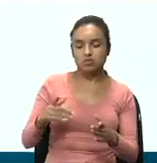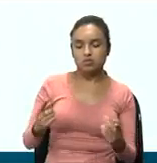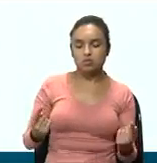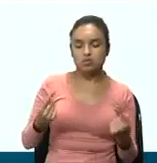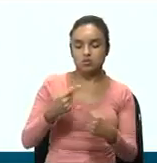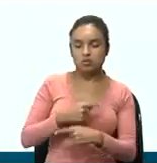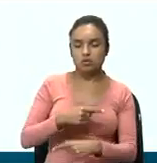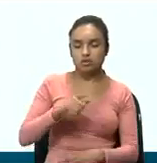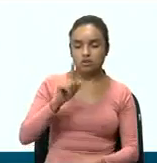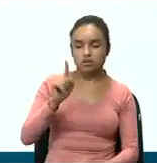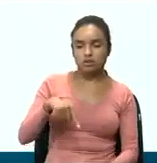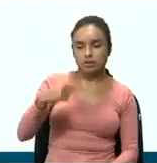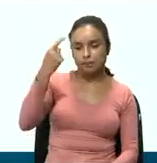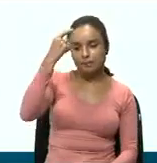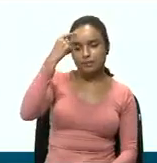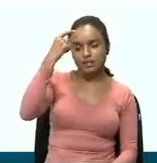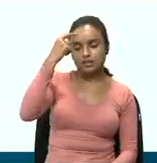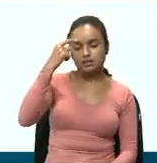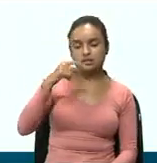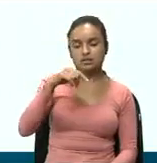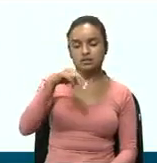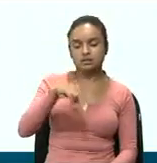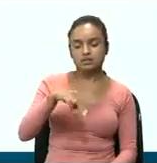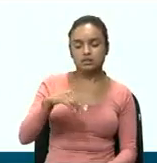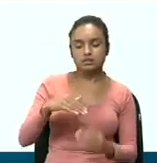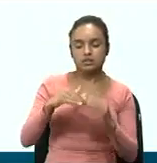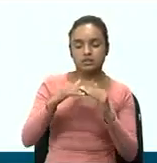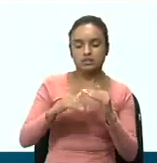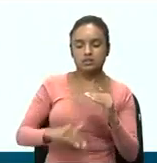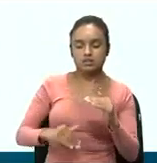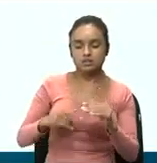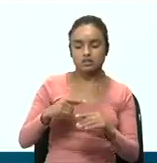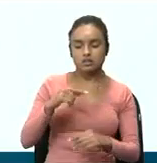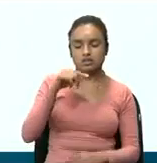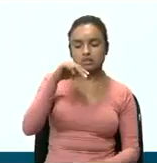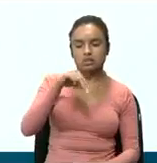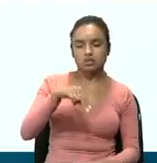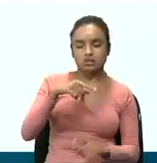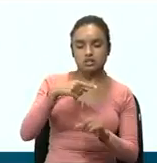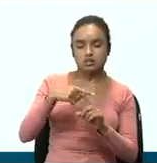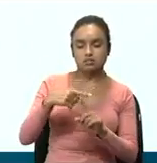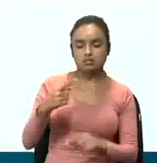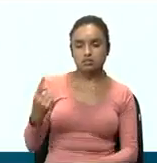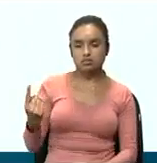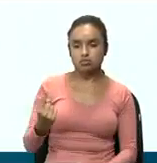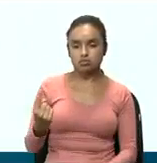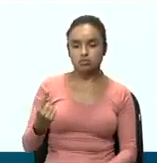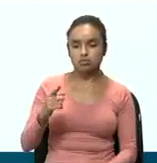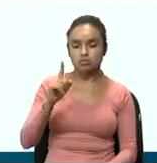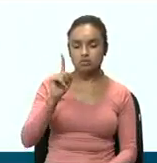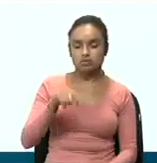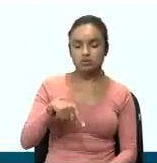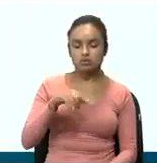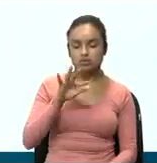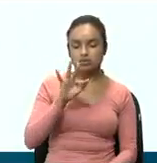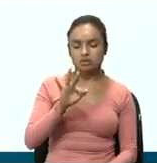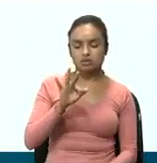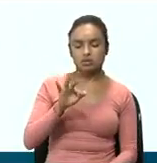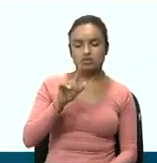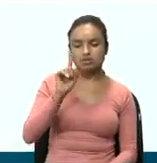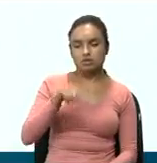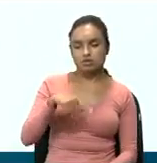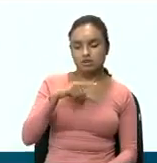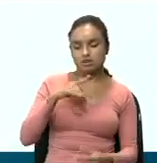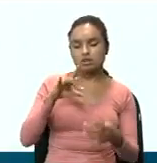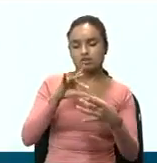pensar, n é menor que n mais 1. Então, a f de n, para